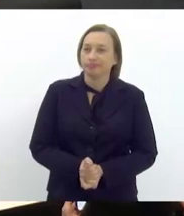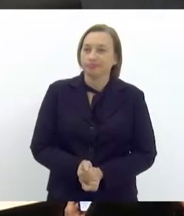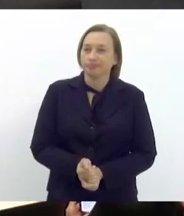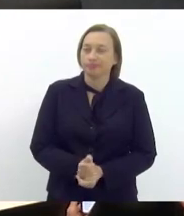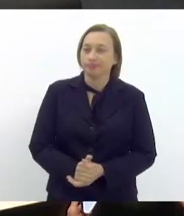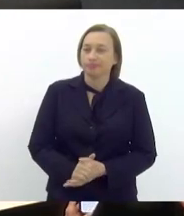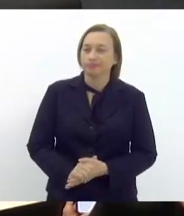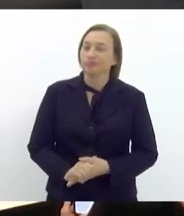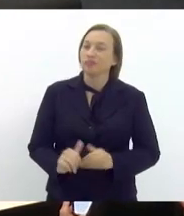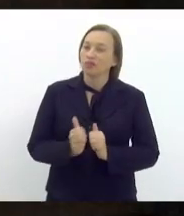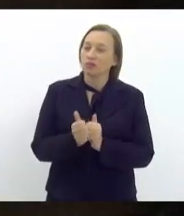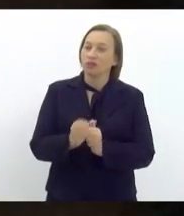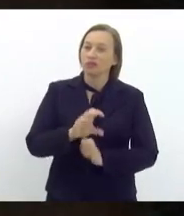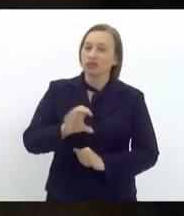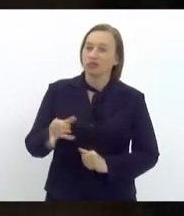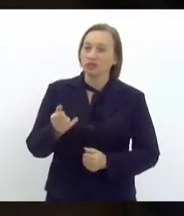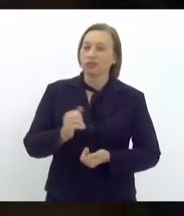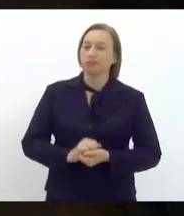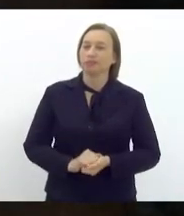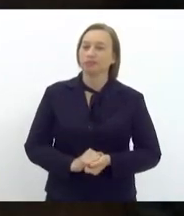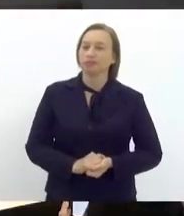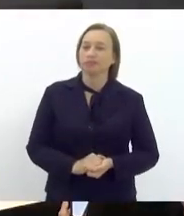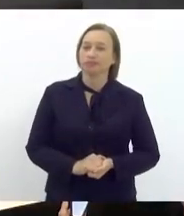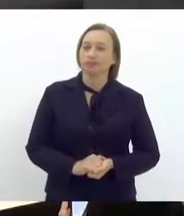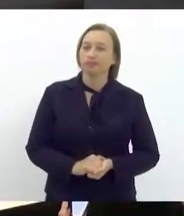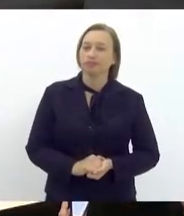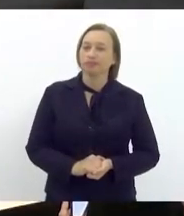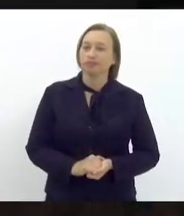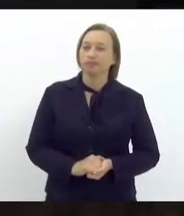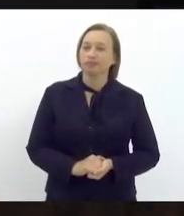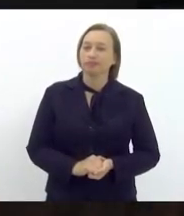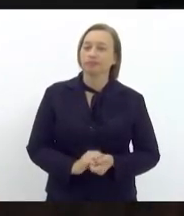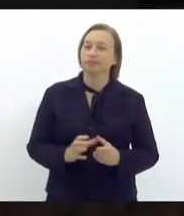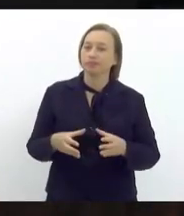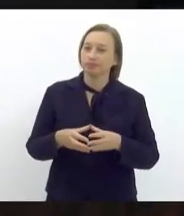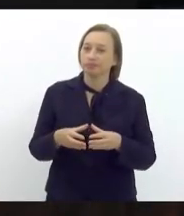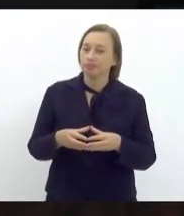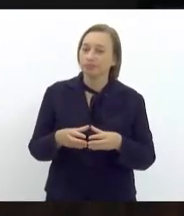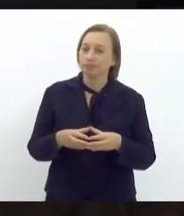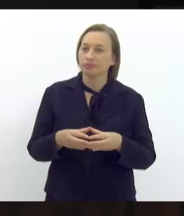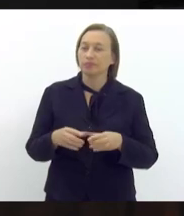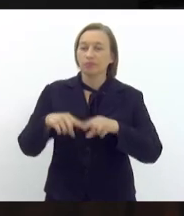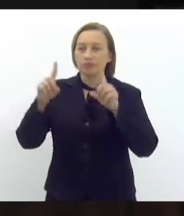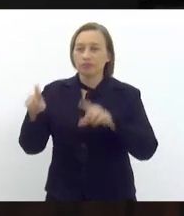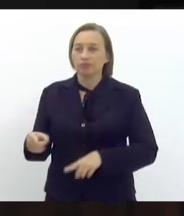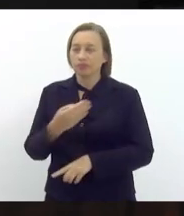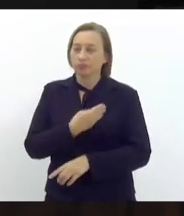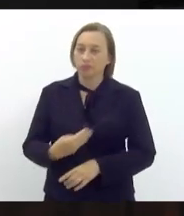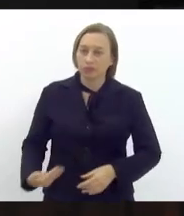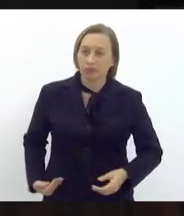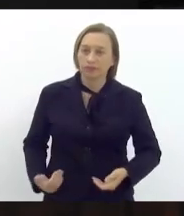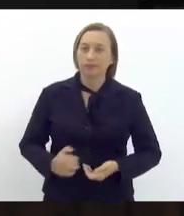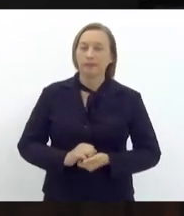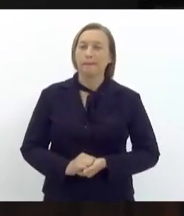acompanha CCJ para emitir parecer pela comissão de servidores públicos